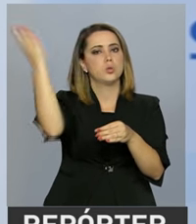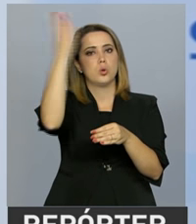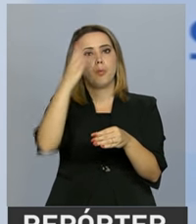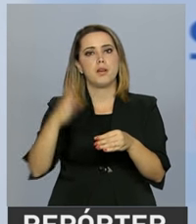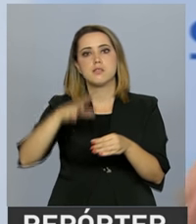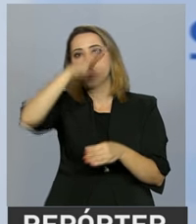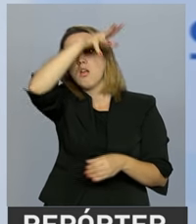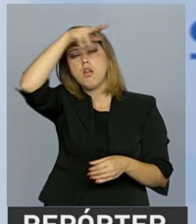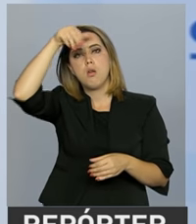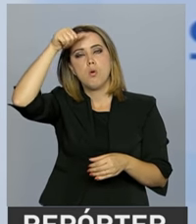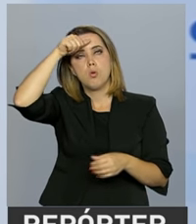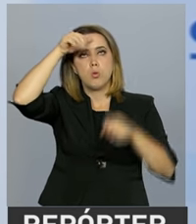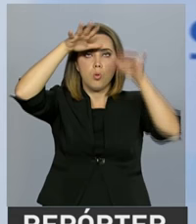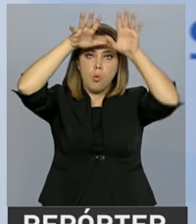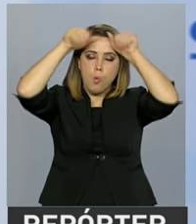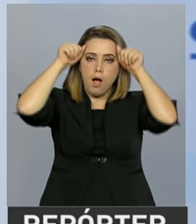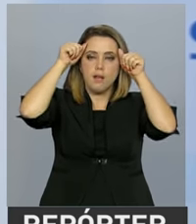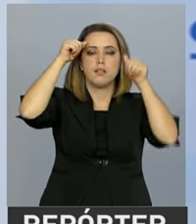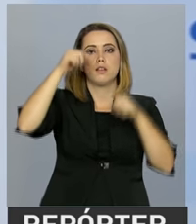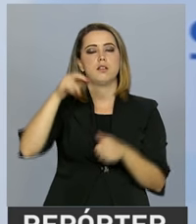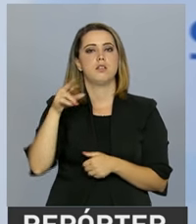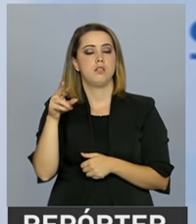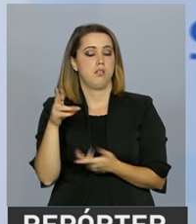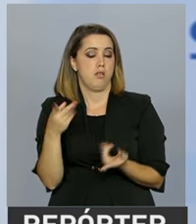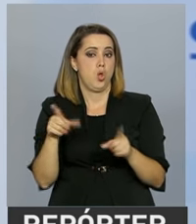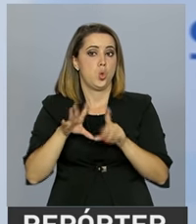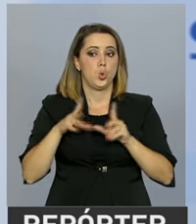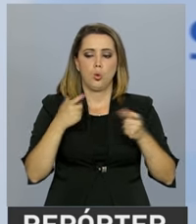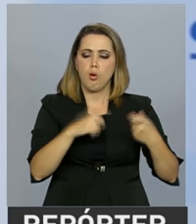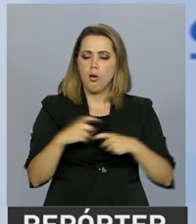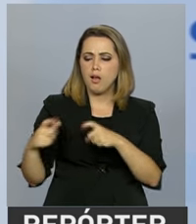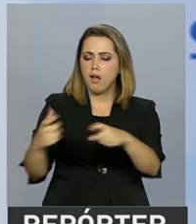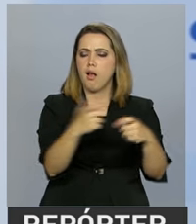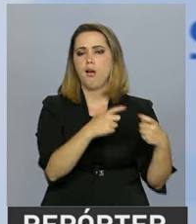Acre, em Rondônia, aonde for,